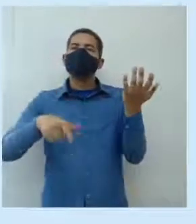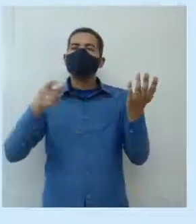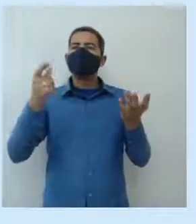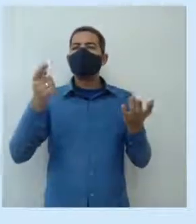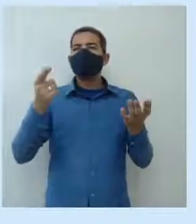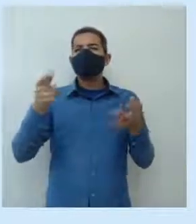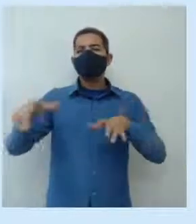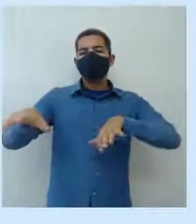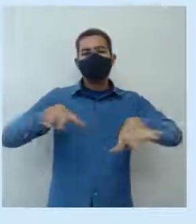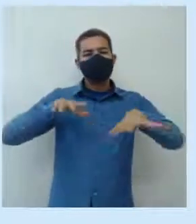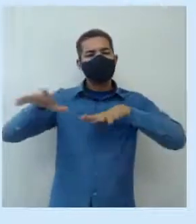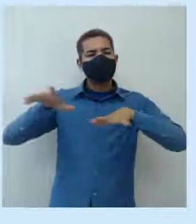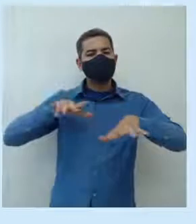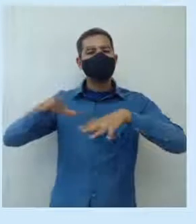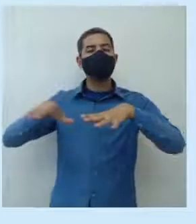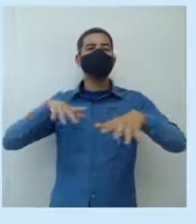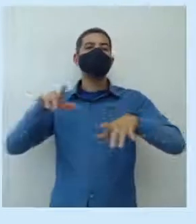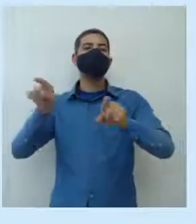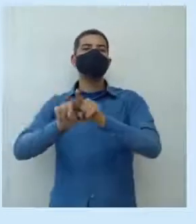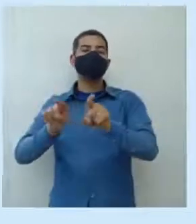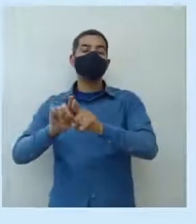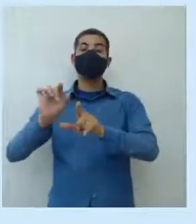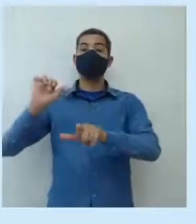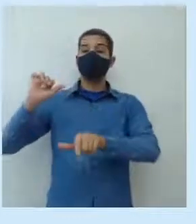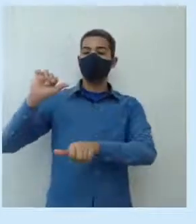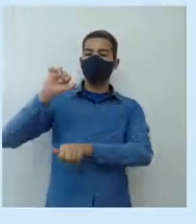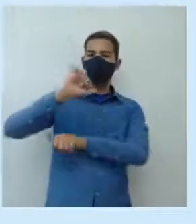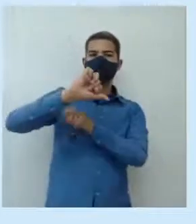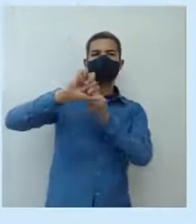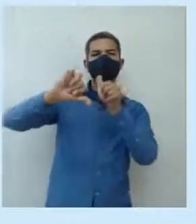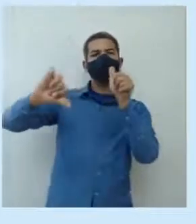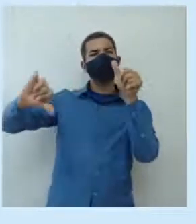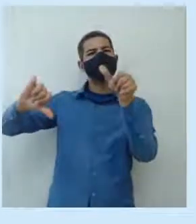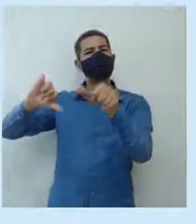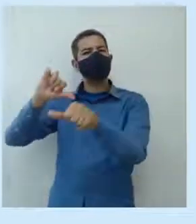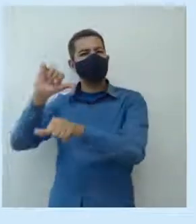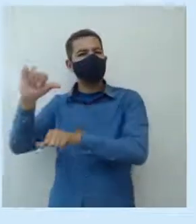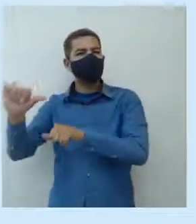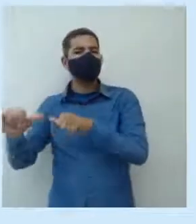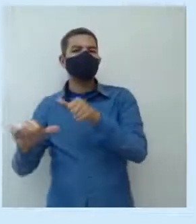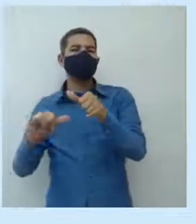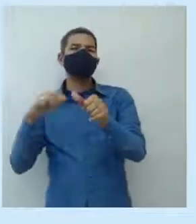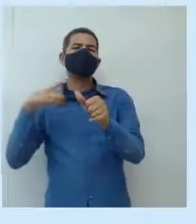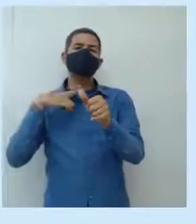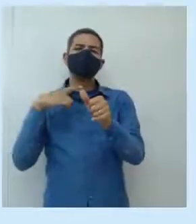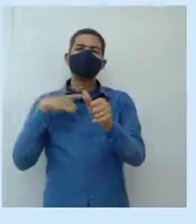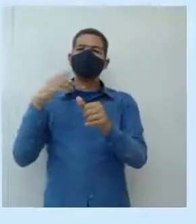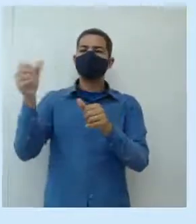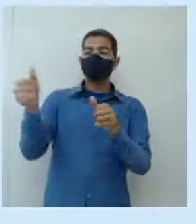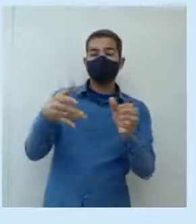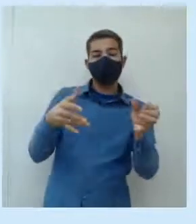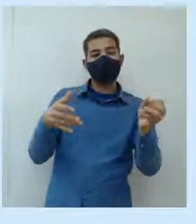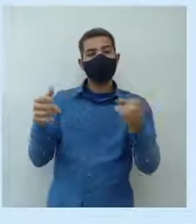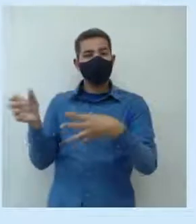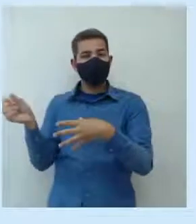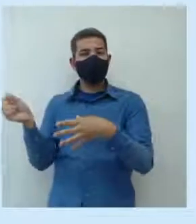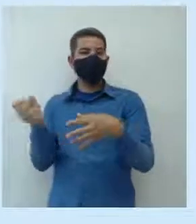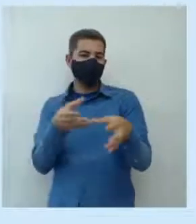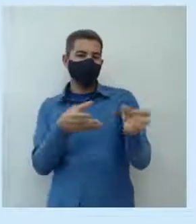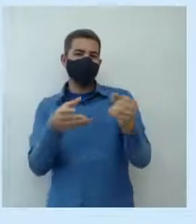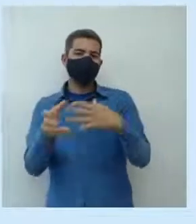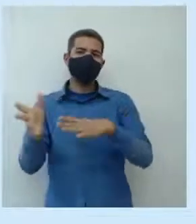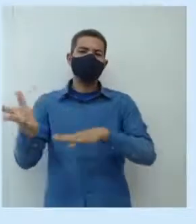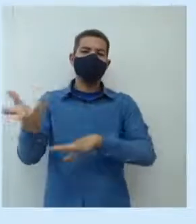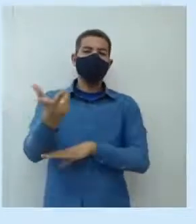todo um movimento, toda uma transformação, toda uma chegada de aparatos novos, né, novas técnicas, que